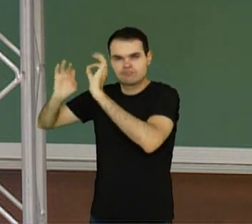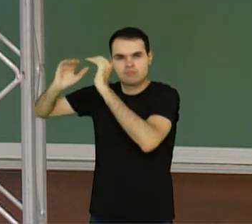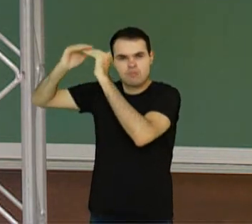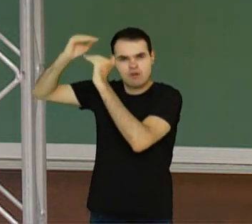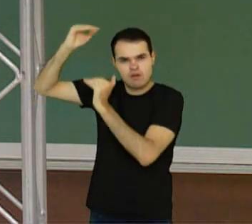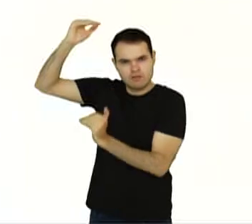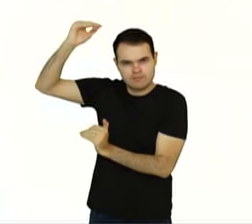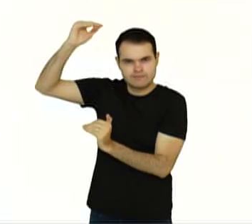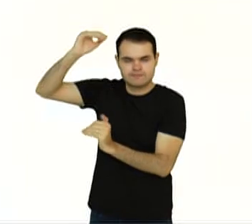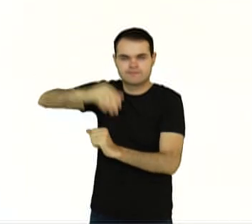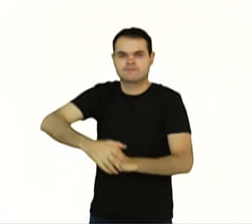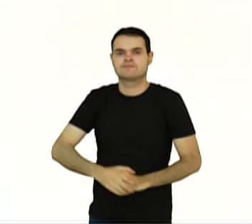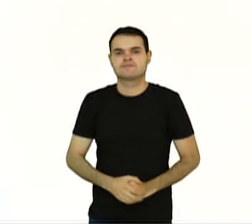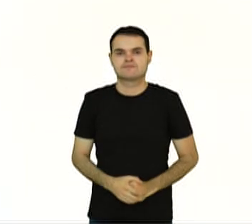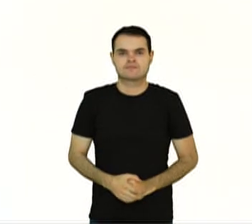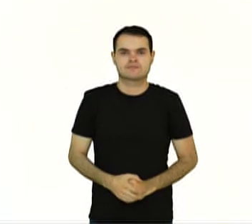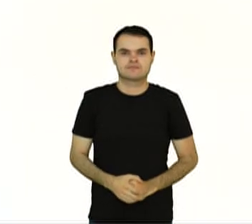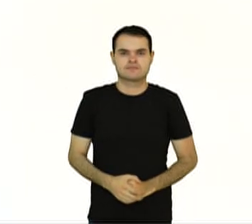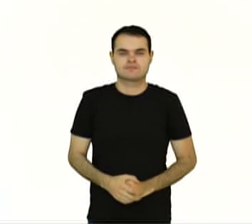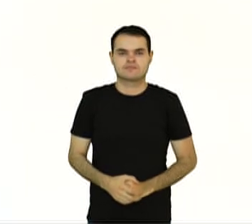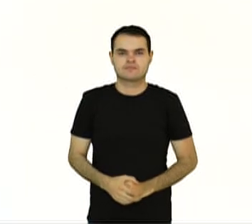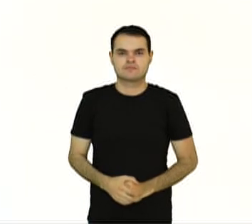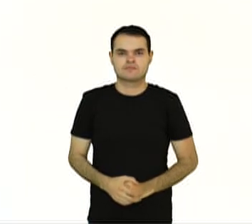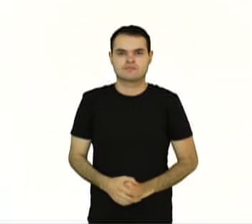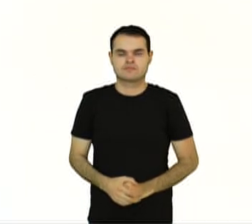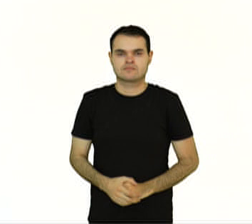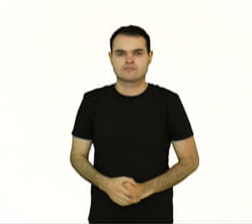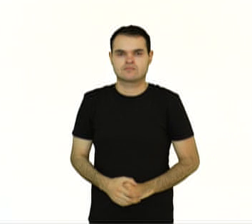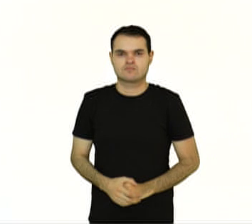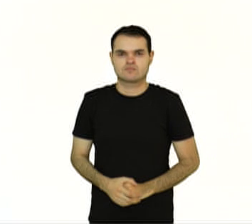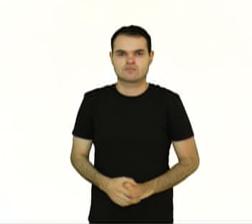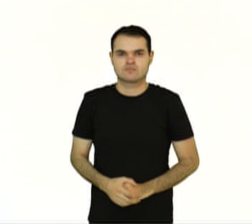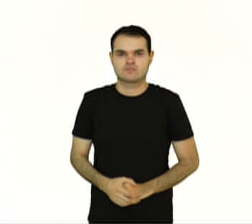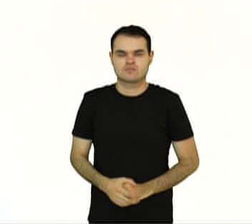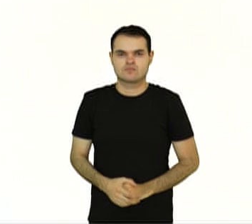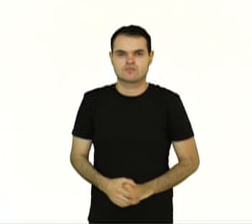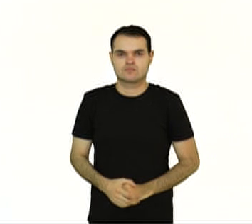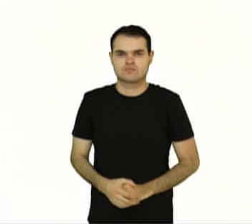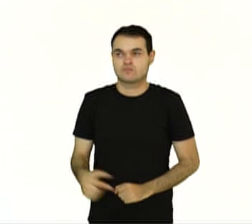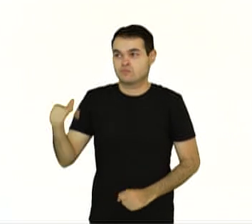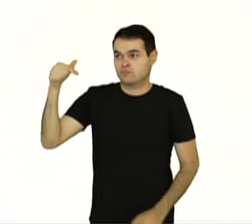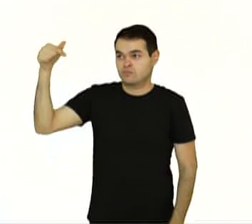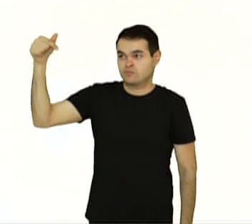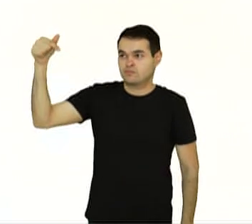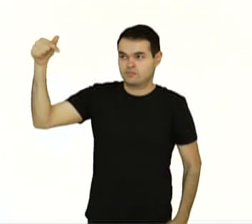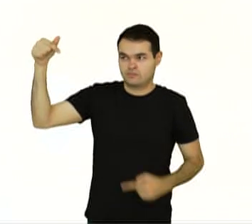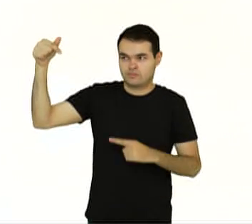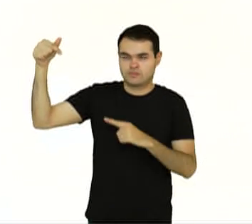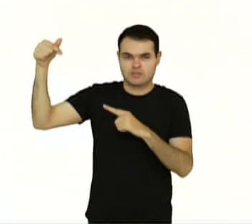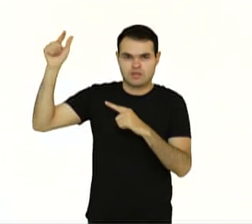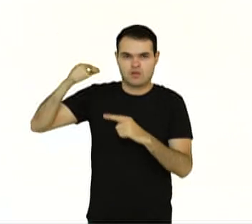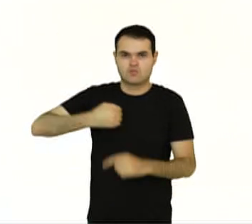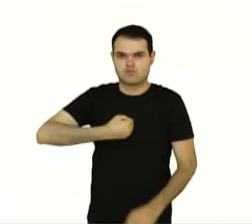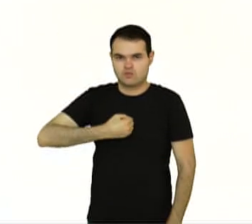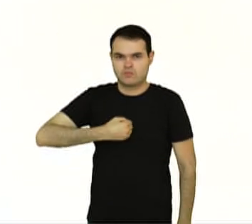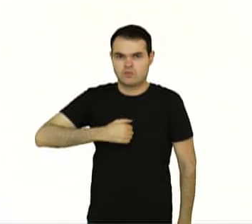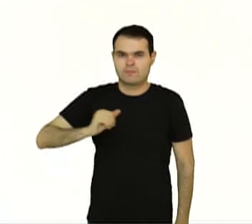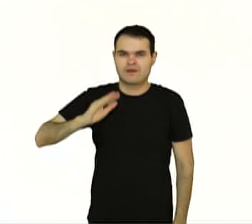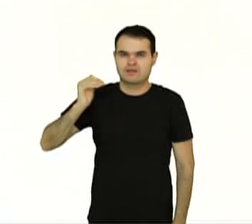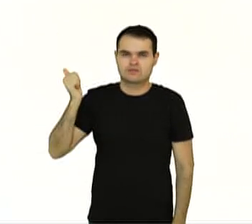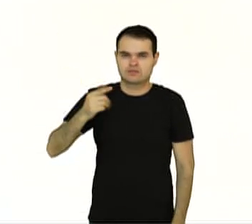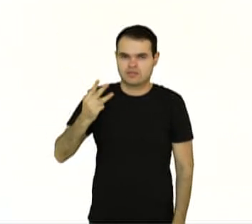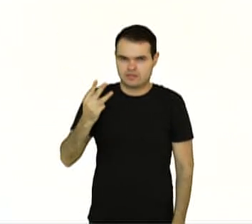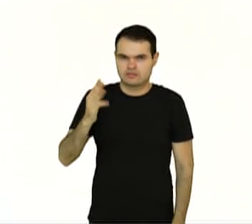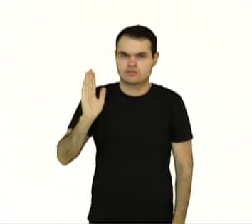né? Então, vamos lá, ó. 7 já é um número suficiente, grande, né? Já é maior que 3, então